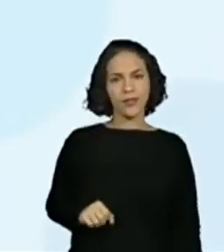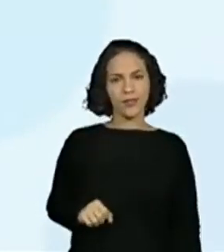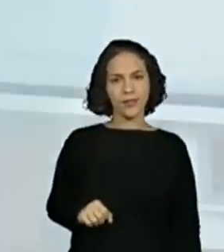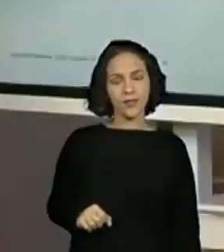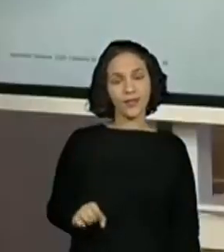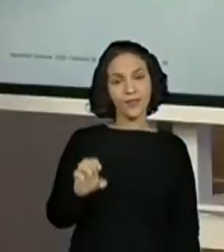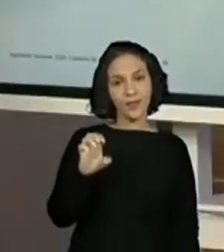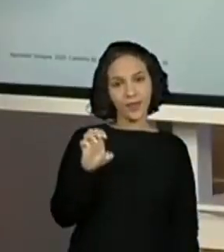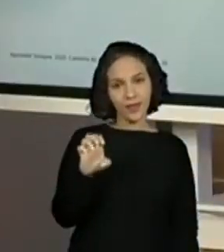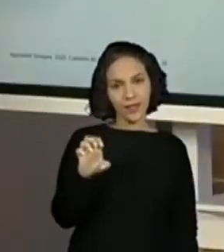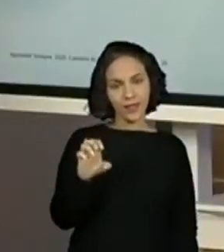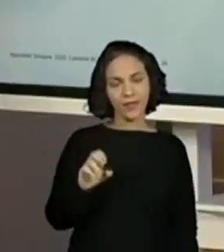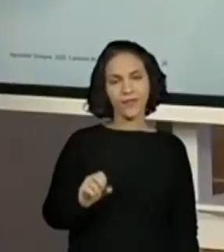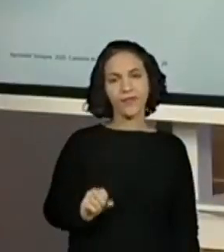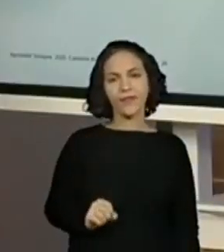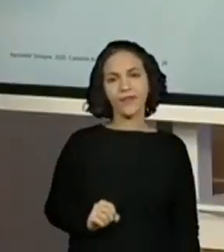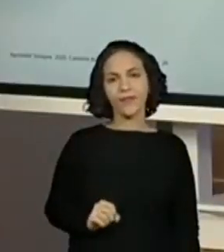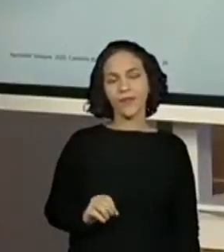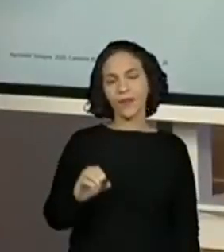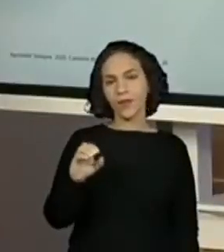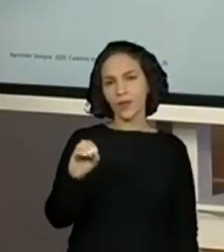983.